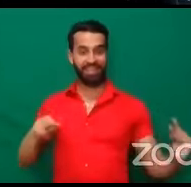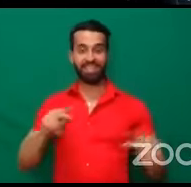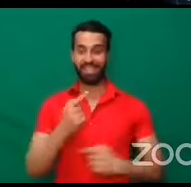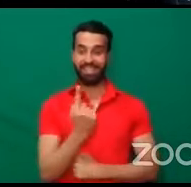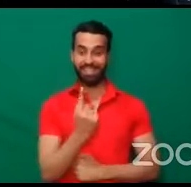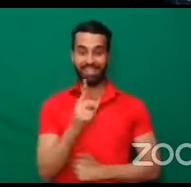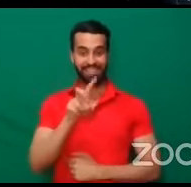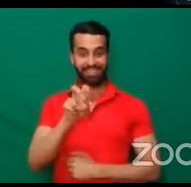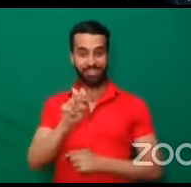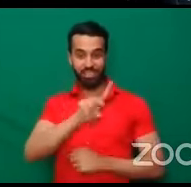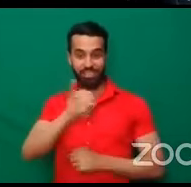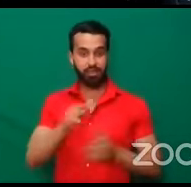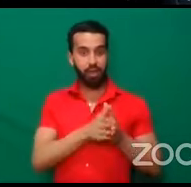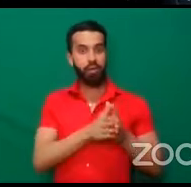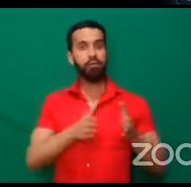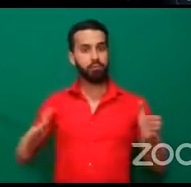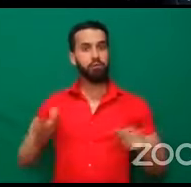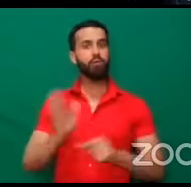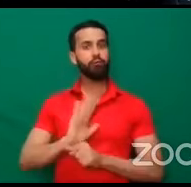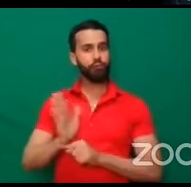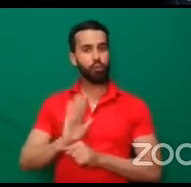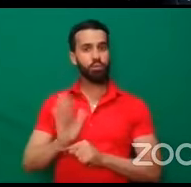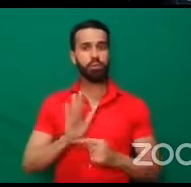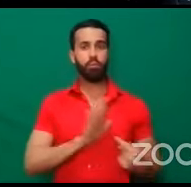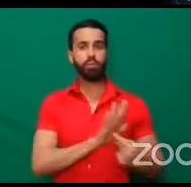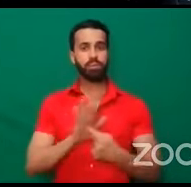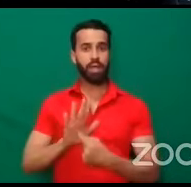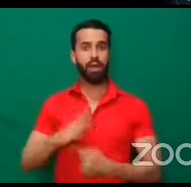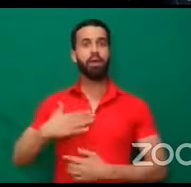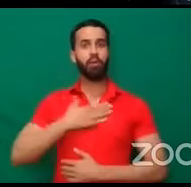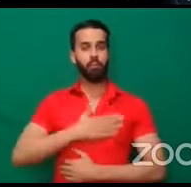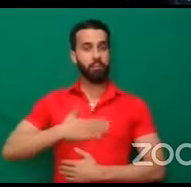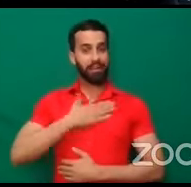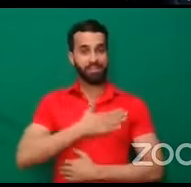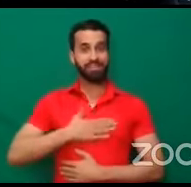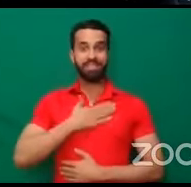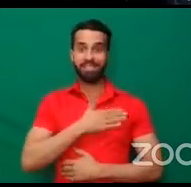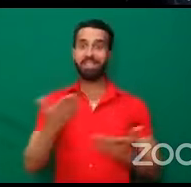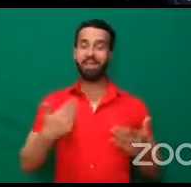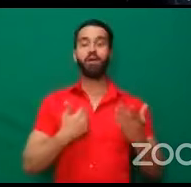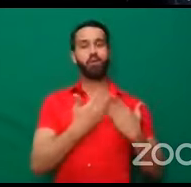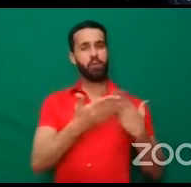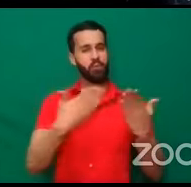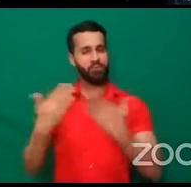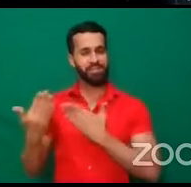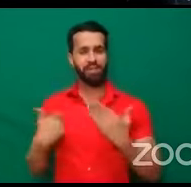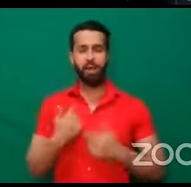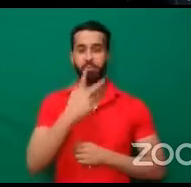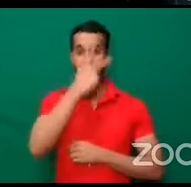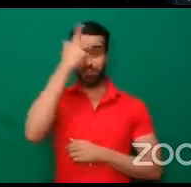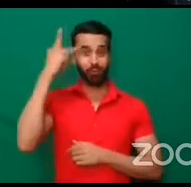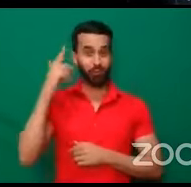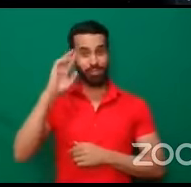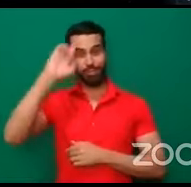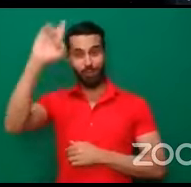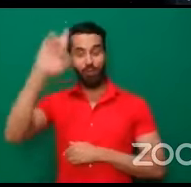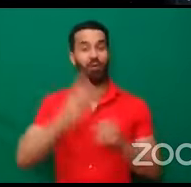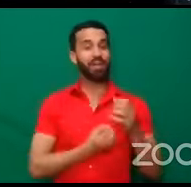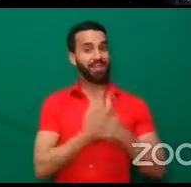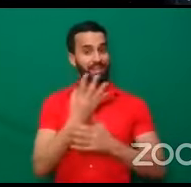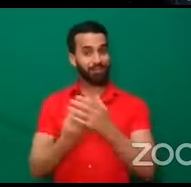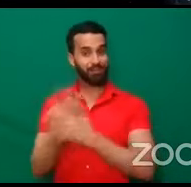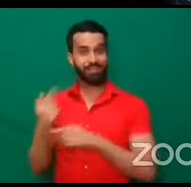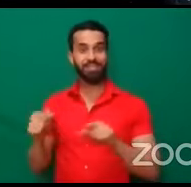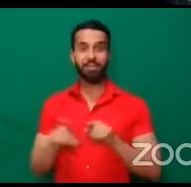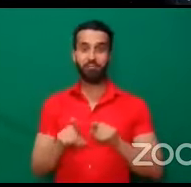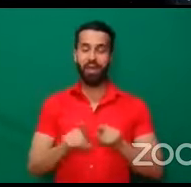E é um grande prazer poder conversar com realizadores aí tão criativos e que trouxeram essas coisas aqui, esse presente para o nosso público, né? Tanto de